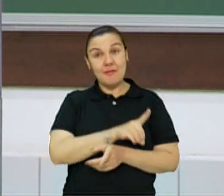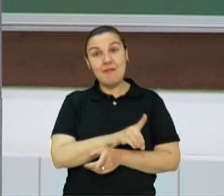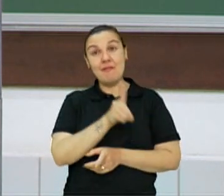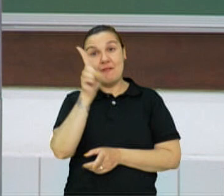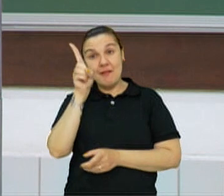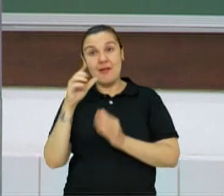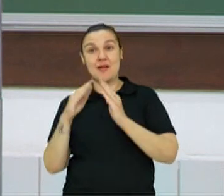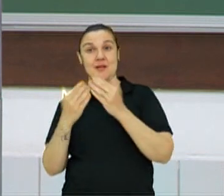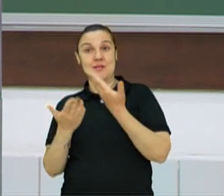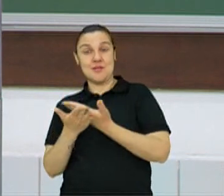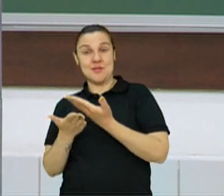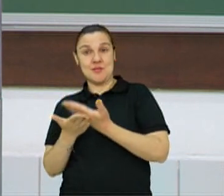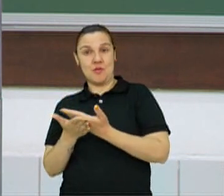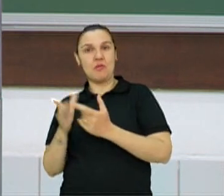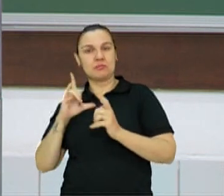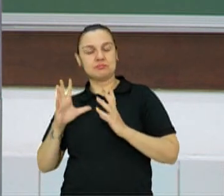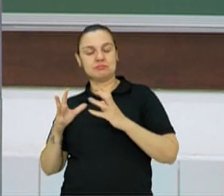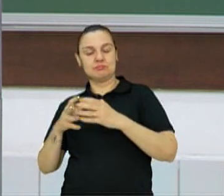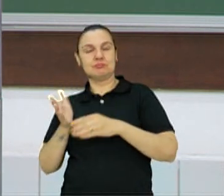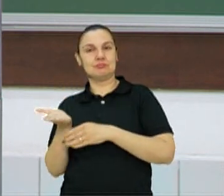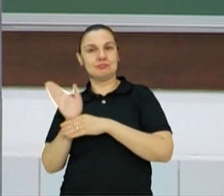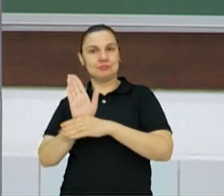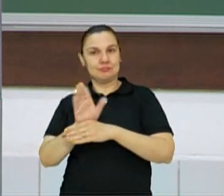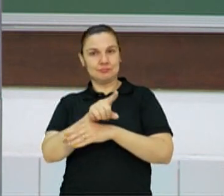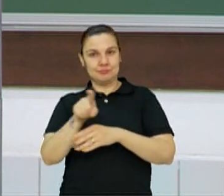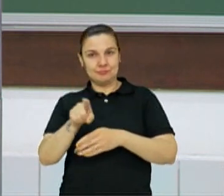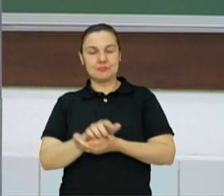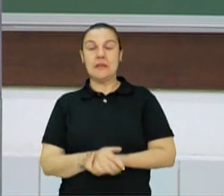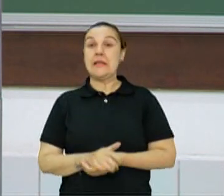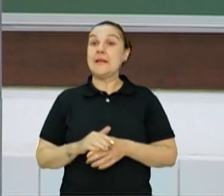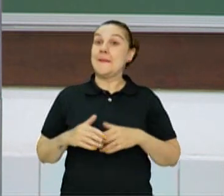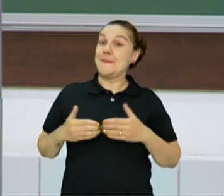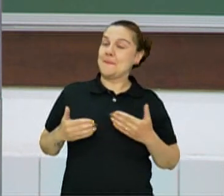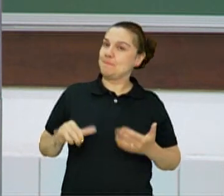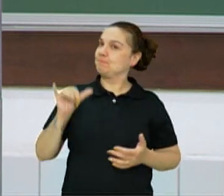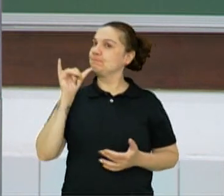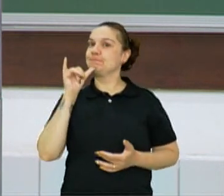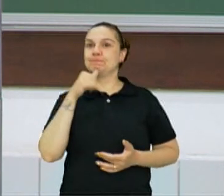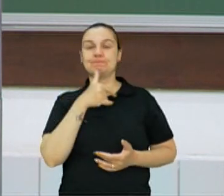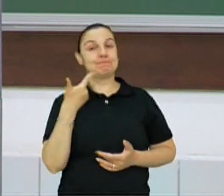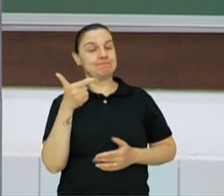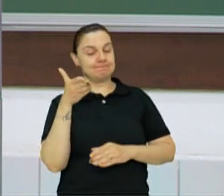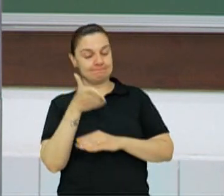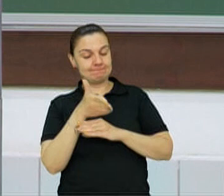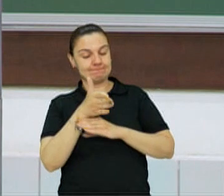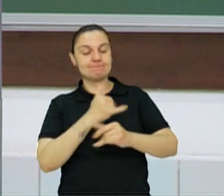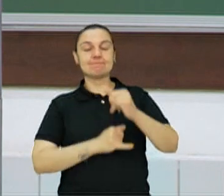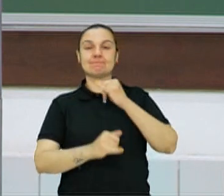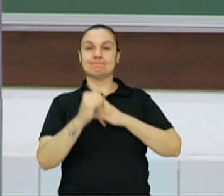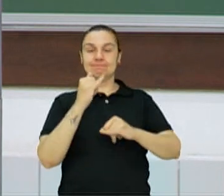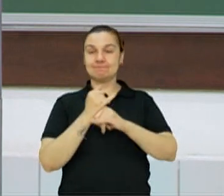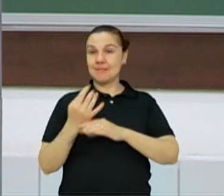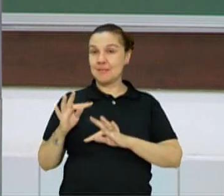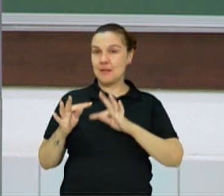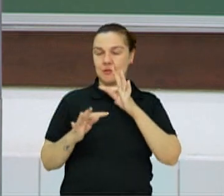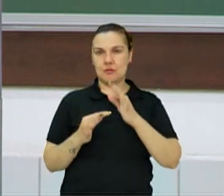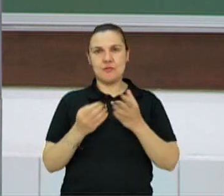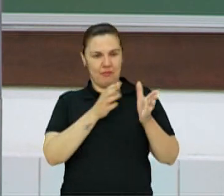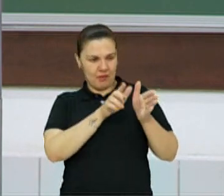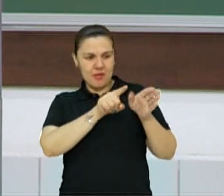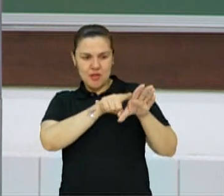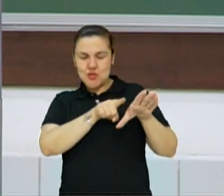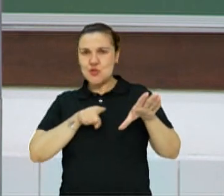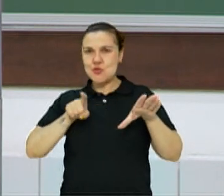tem uma equipe lá para te ajudar. Mas também aqueles alunos que não têm acesso às tecnologias, vocês não vão ficar de